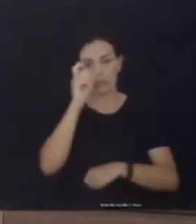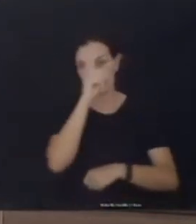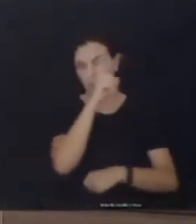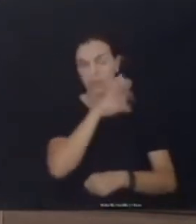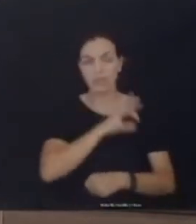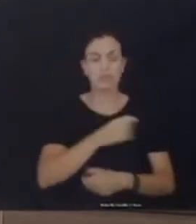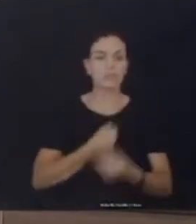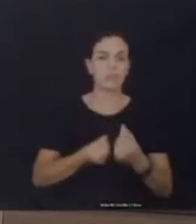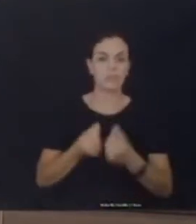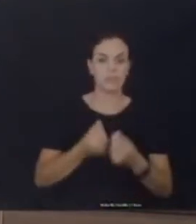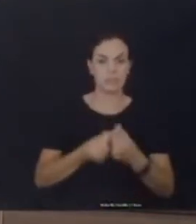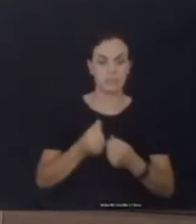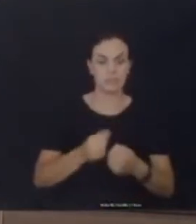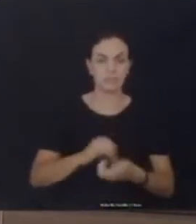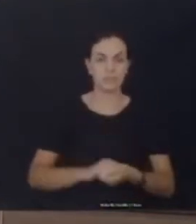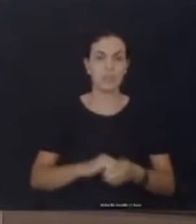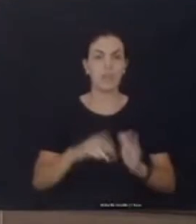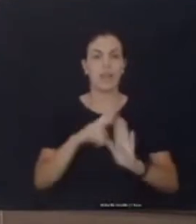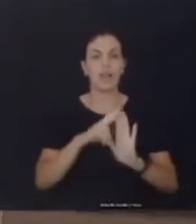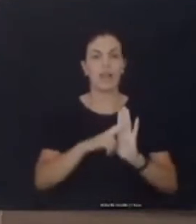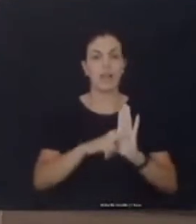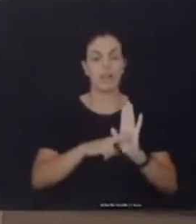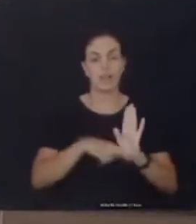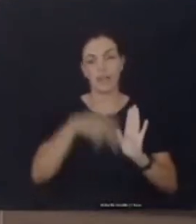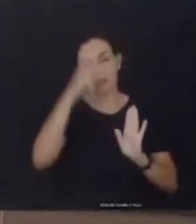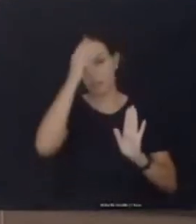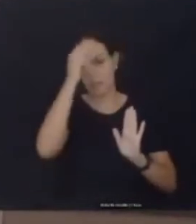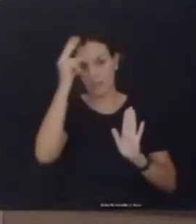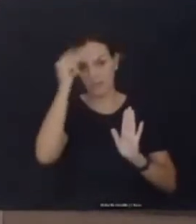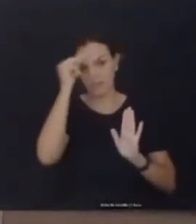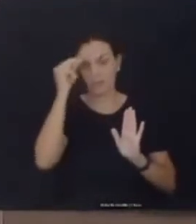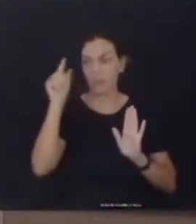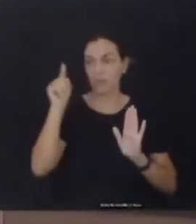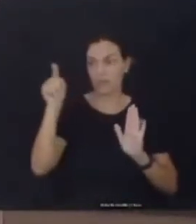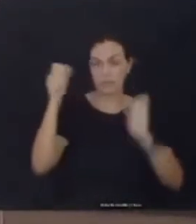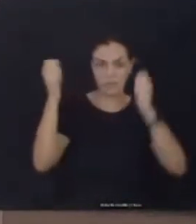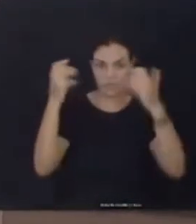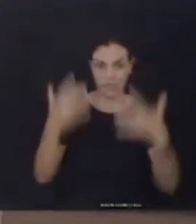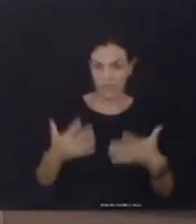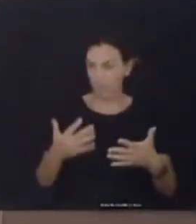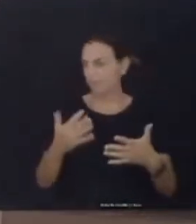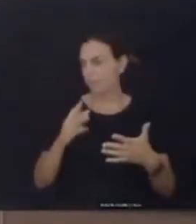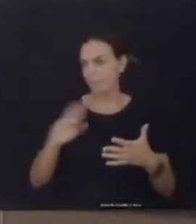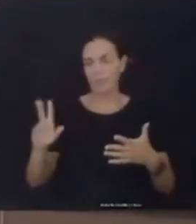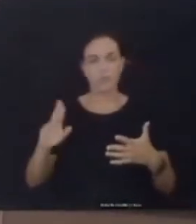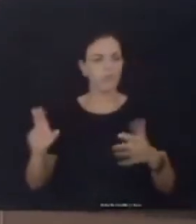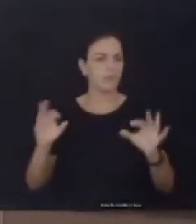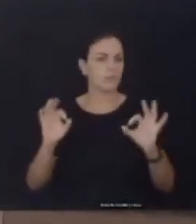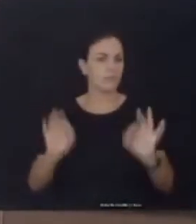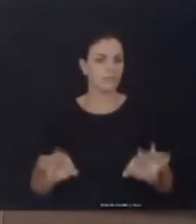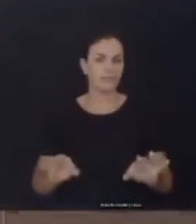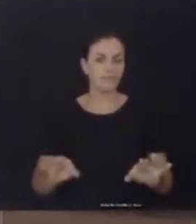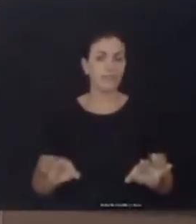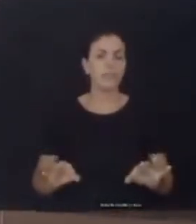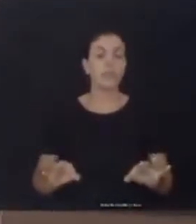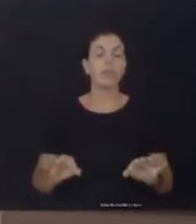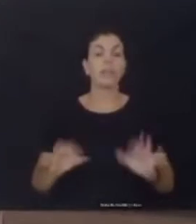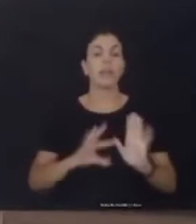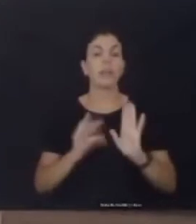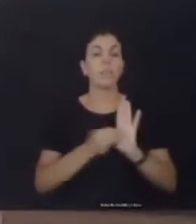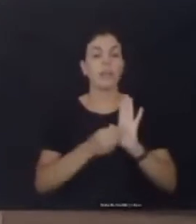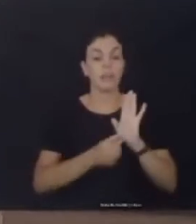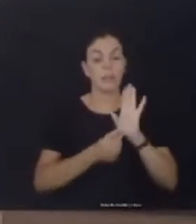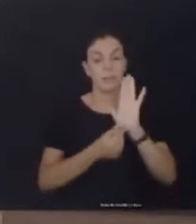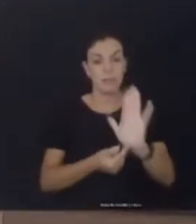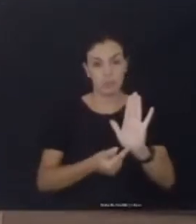pela Prefeitura, portanto, é injusta. E as emendas que foram apresentadas de última hora não corrigem